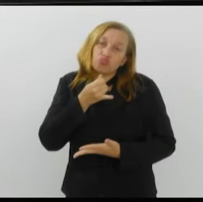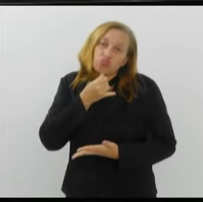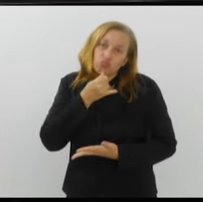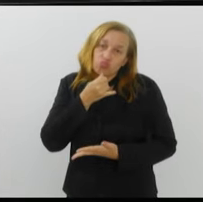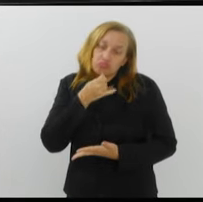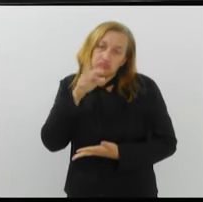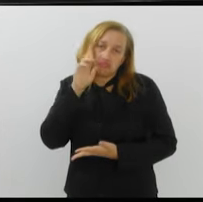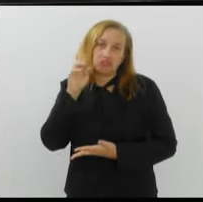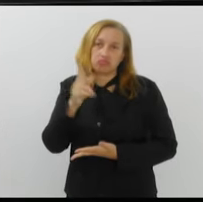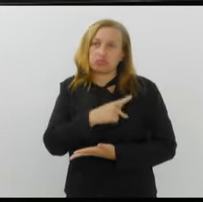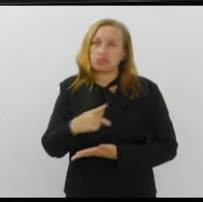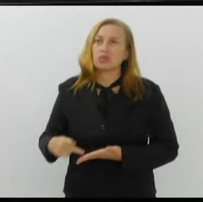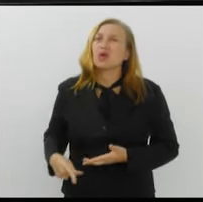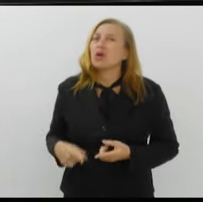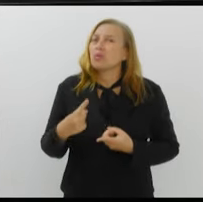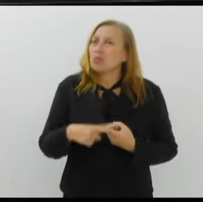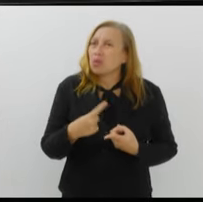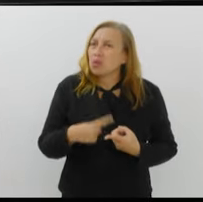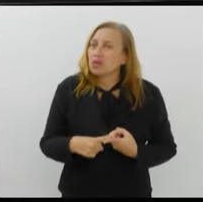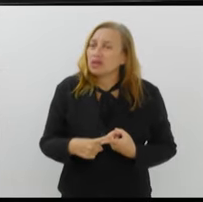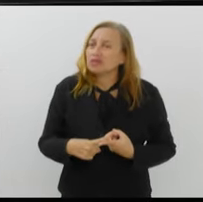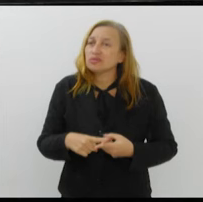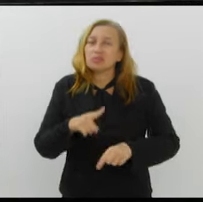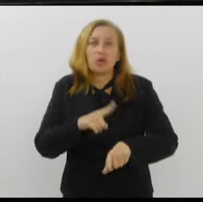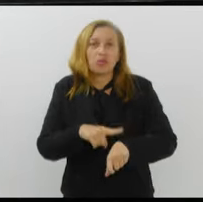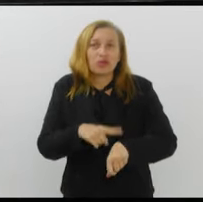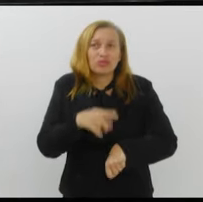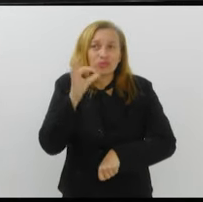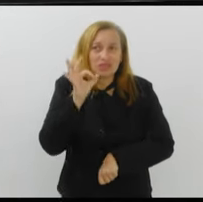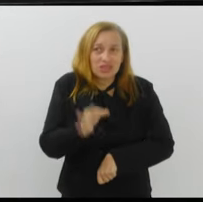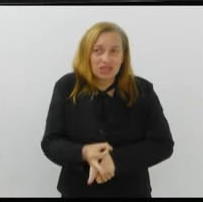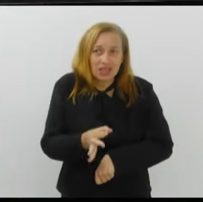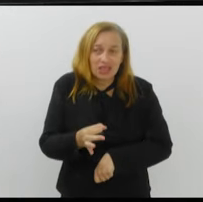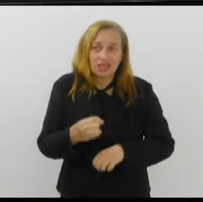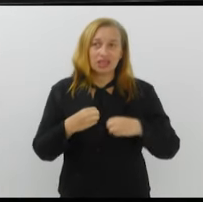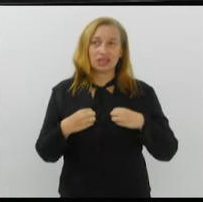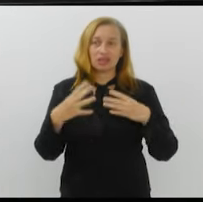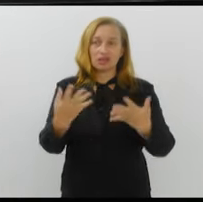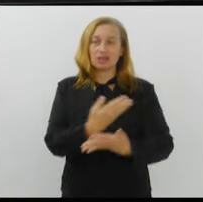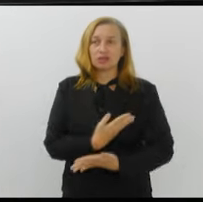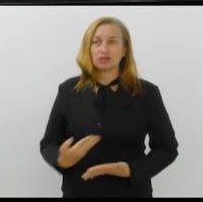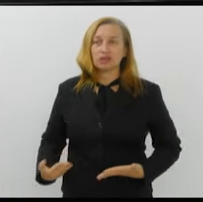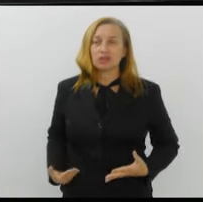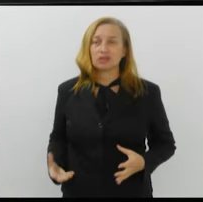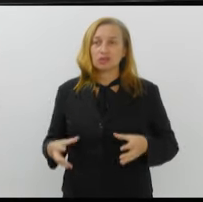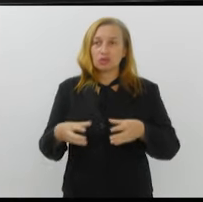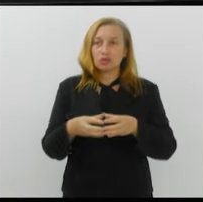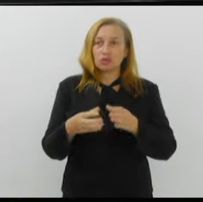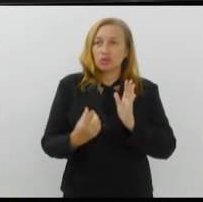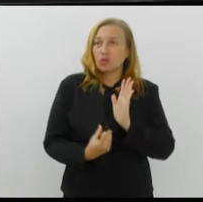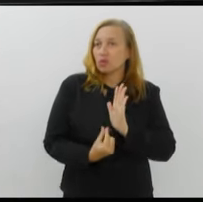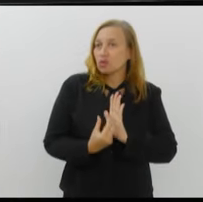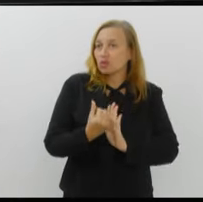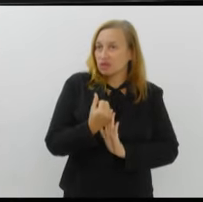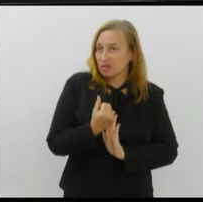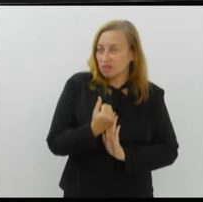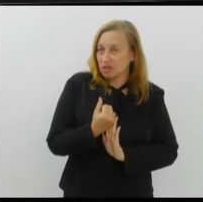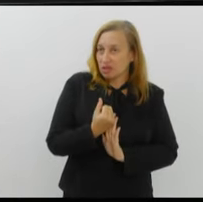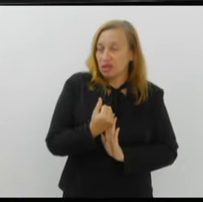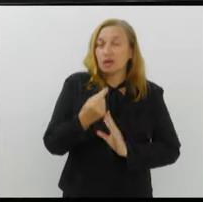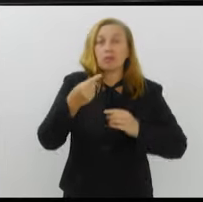senhor presidente, porque na mesma hora teve audiência pública da Comissão de Orçamento